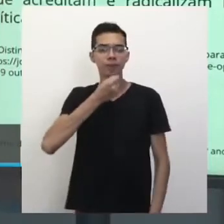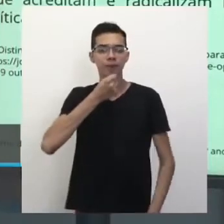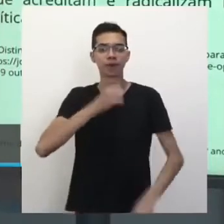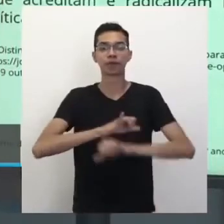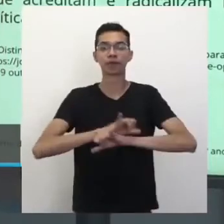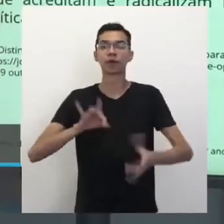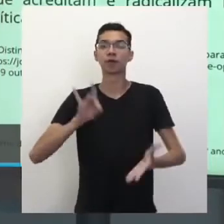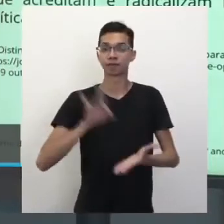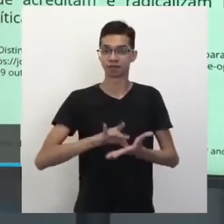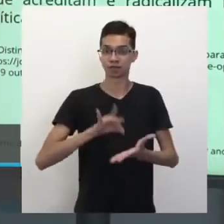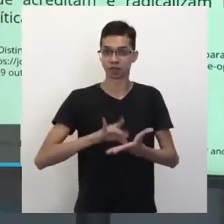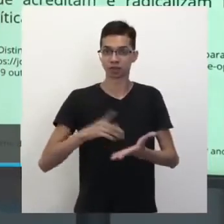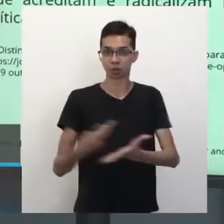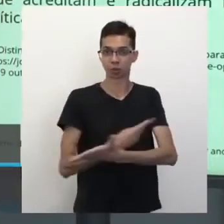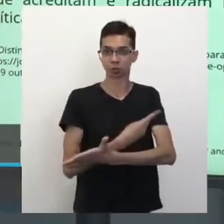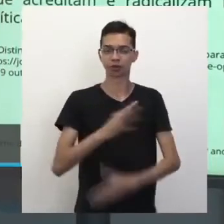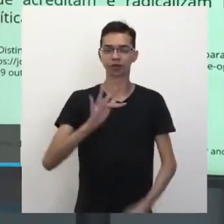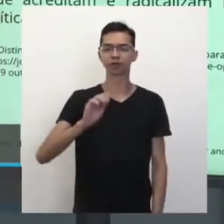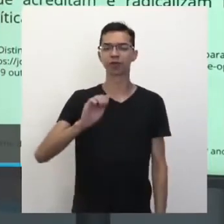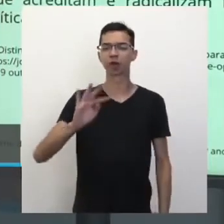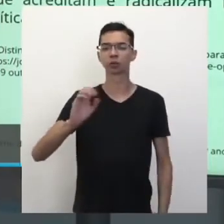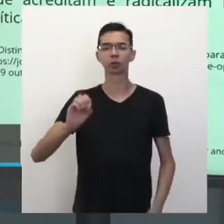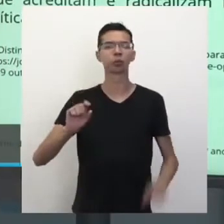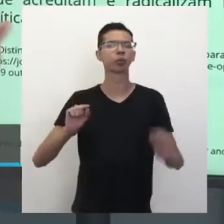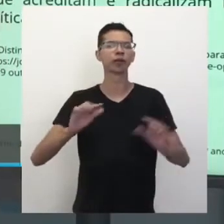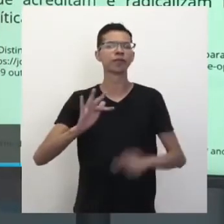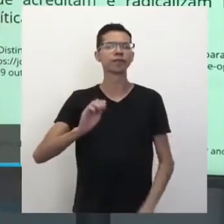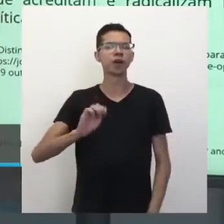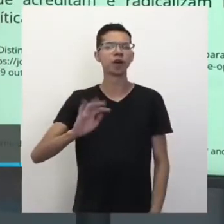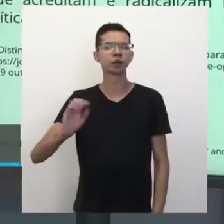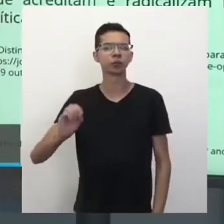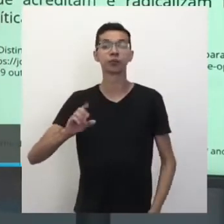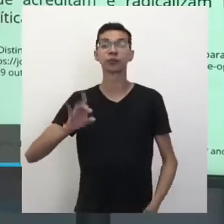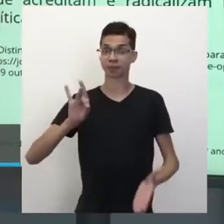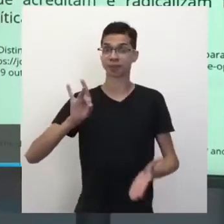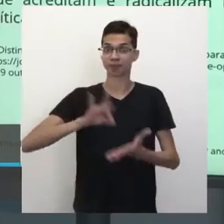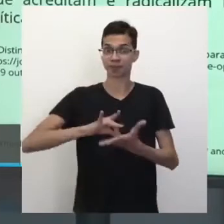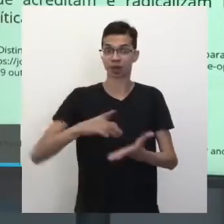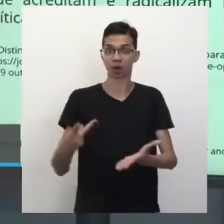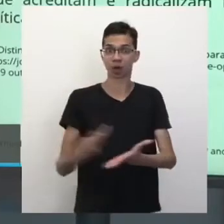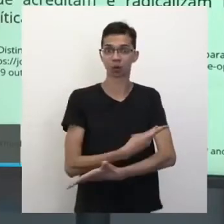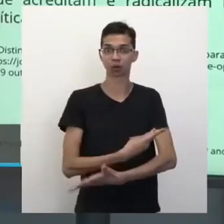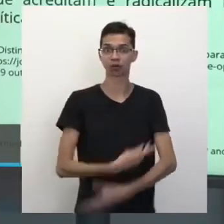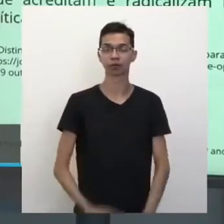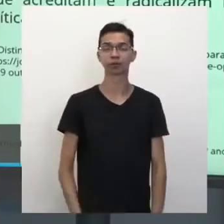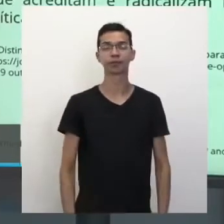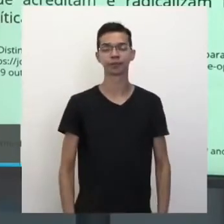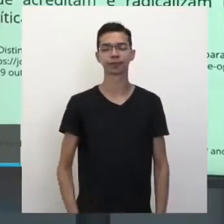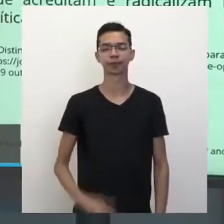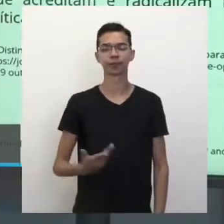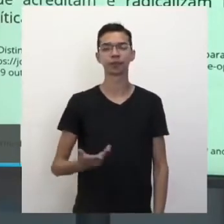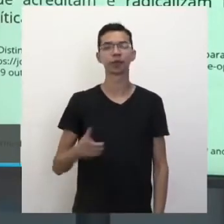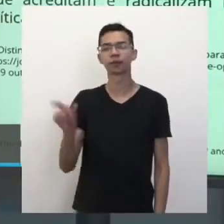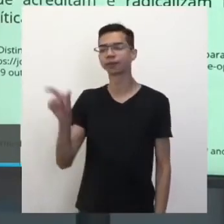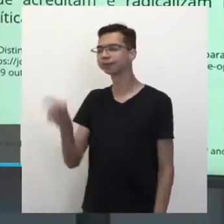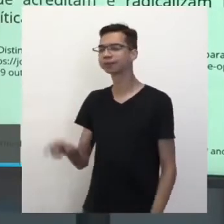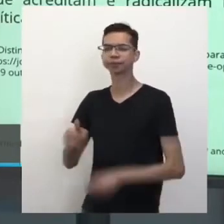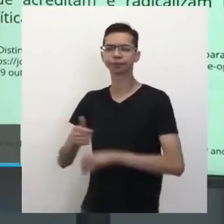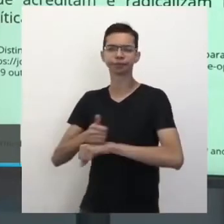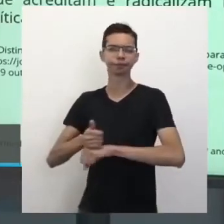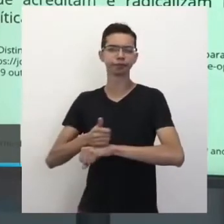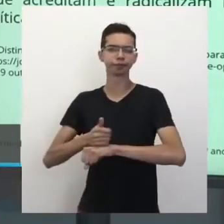que é algo verídico, algo que aconteceu, algo que é comprovado, ou palpável, né, nesse sentido. Esse jornalista acaba